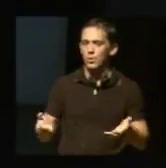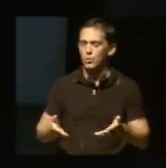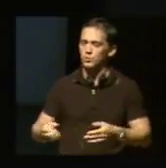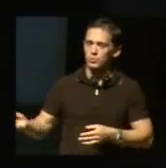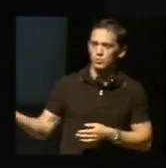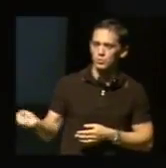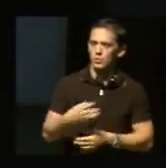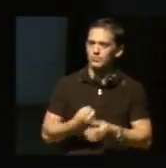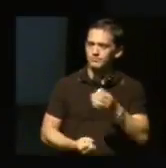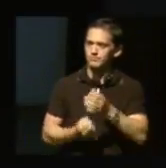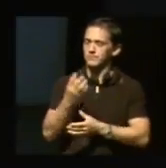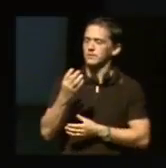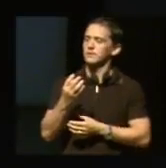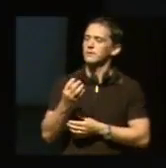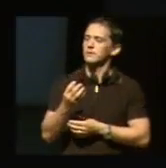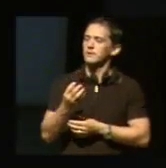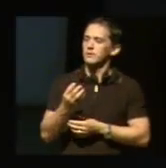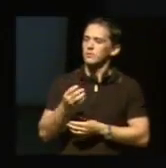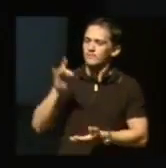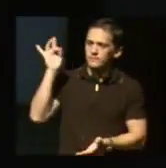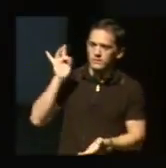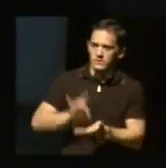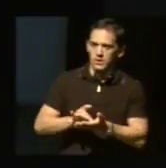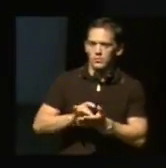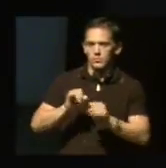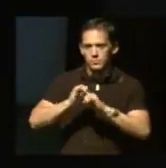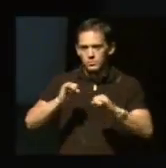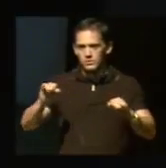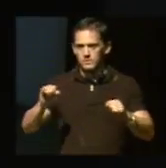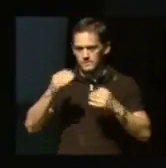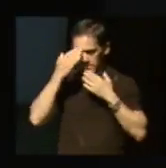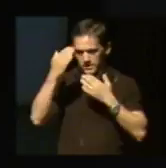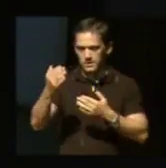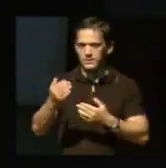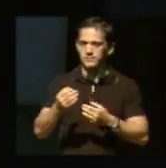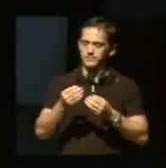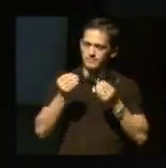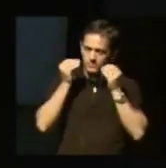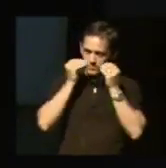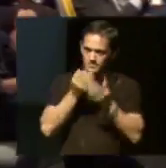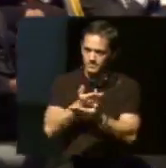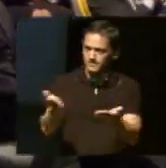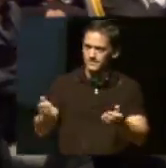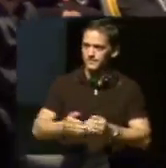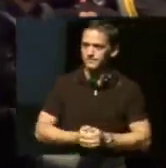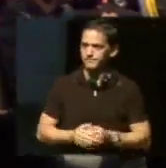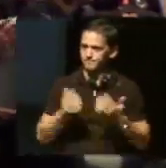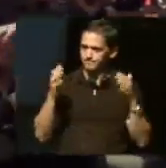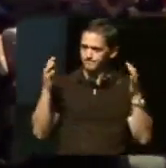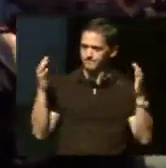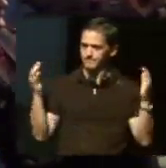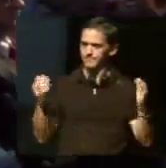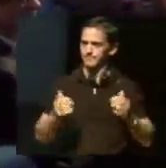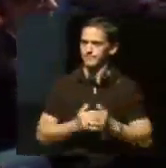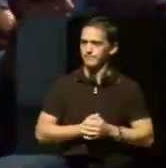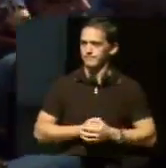aqui, oficialmente, desse programa. Muito obrigado, um beijo no coração de todos vocês.